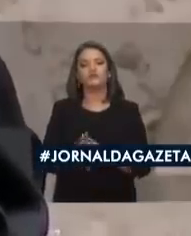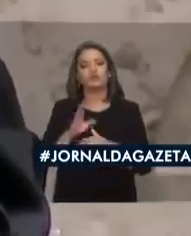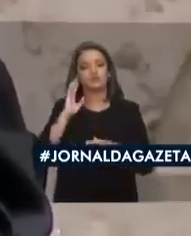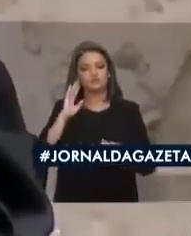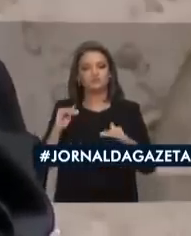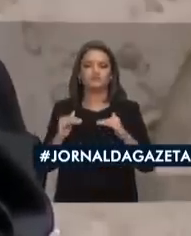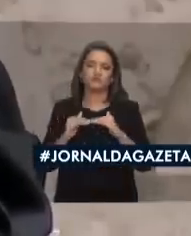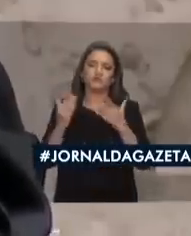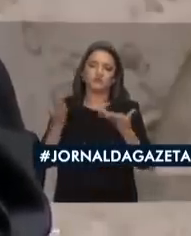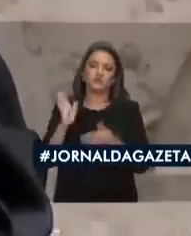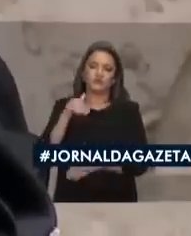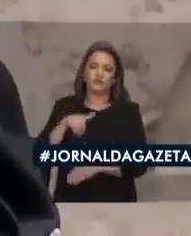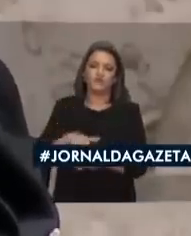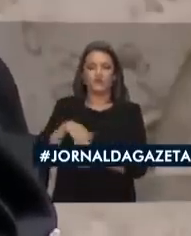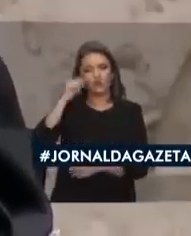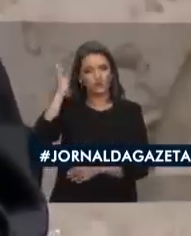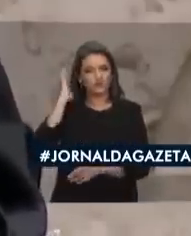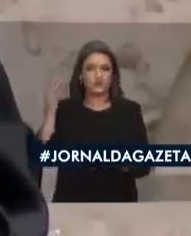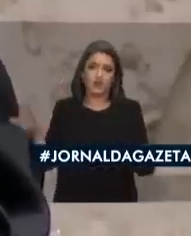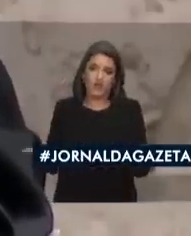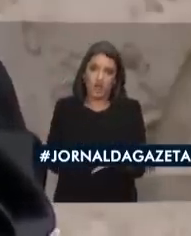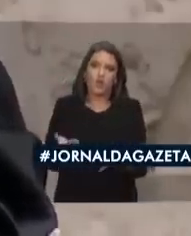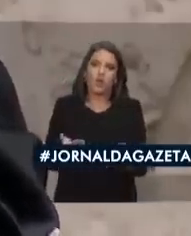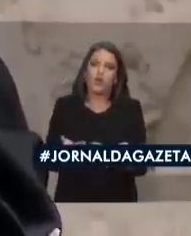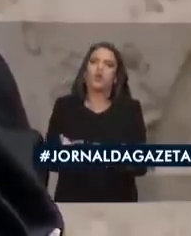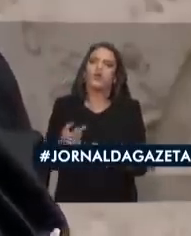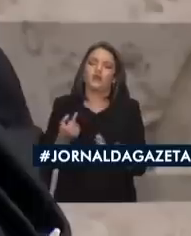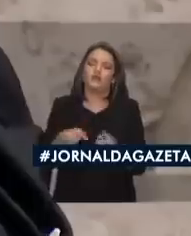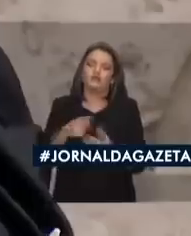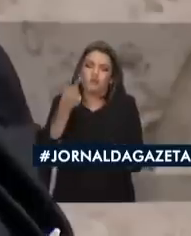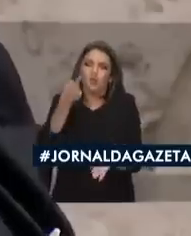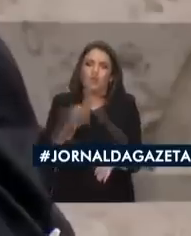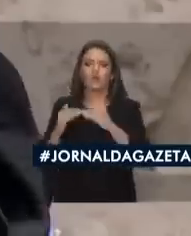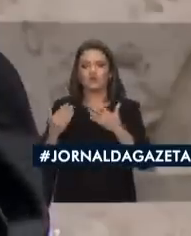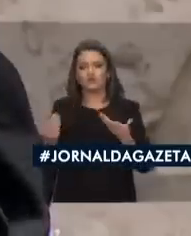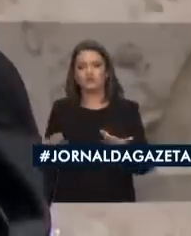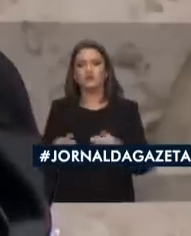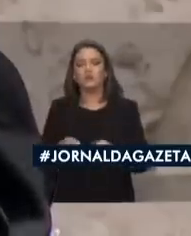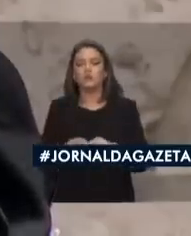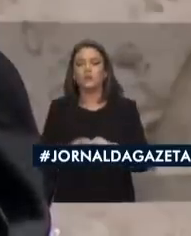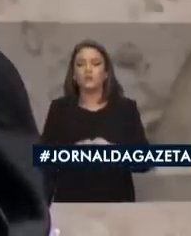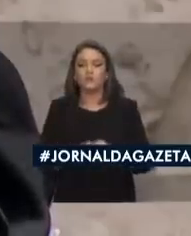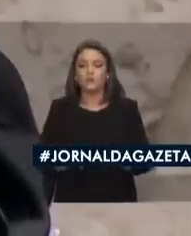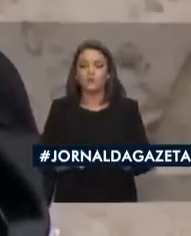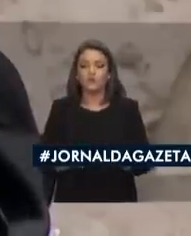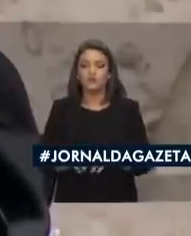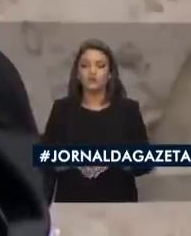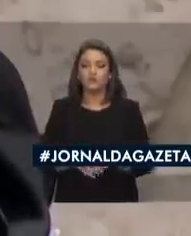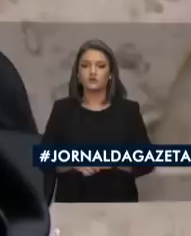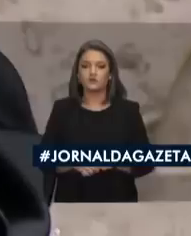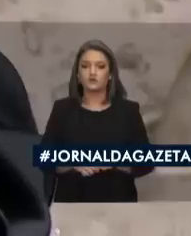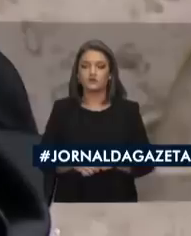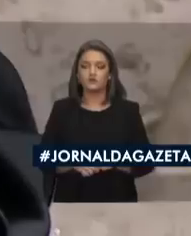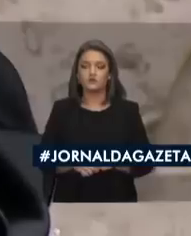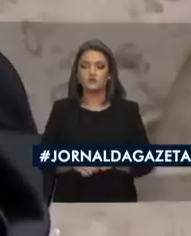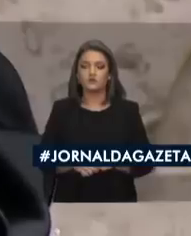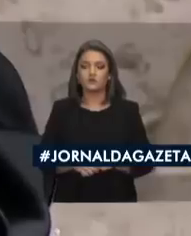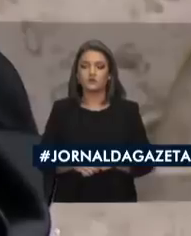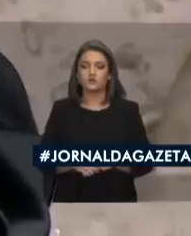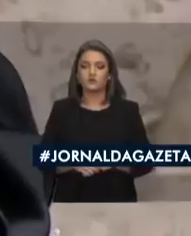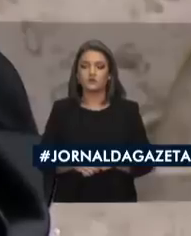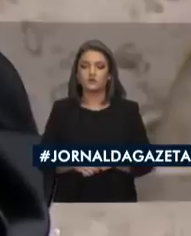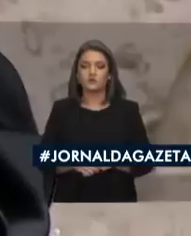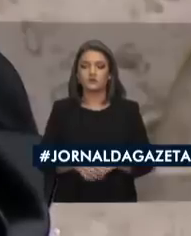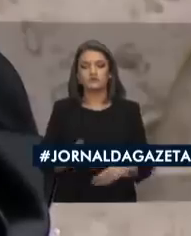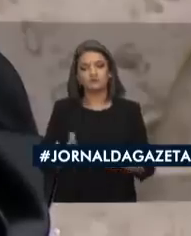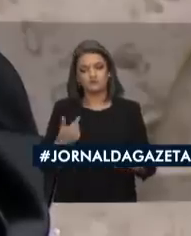antes da pgr havia se manifestado em defesa do orçamento Secreto o procurador Geraldo